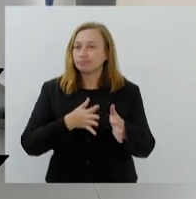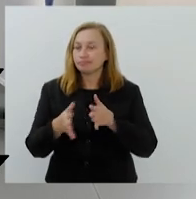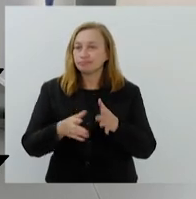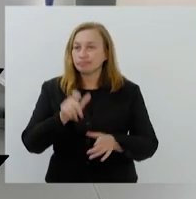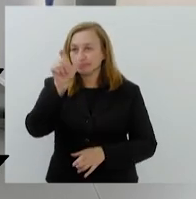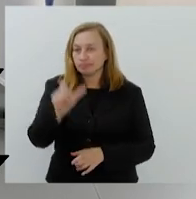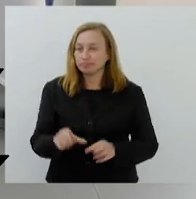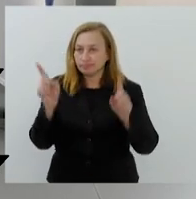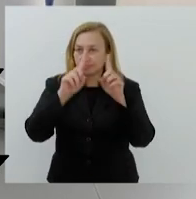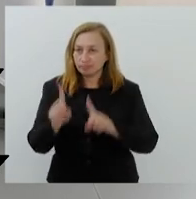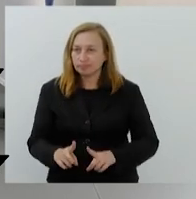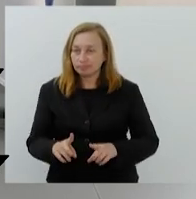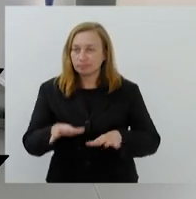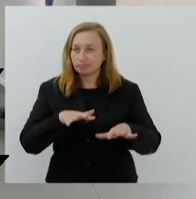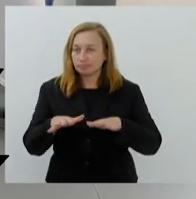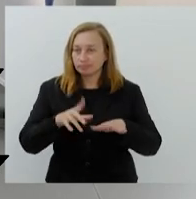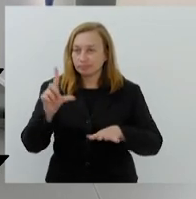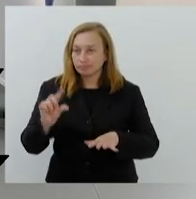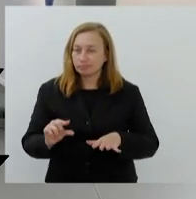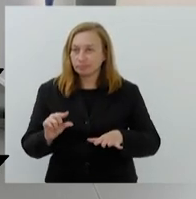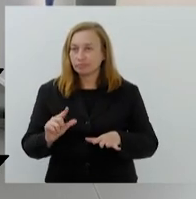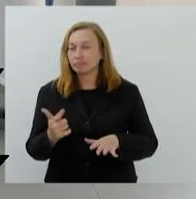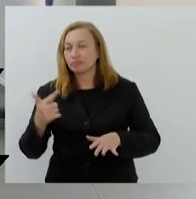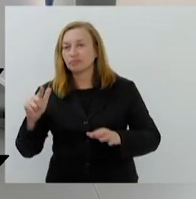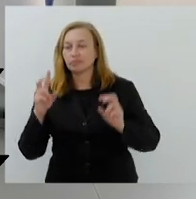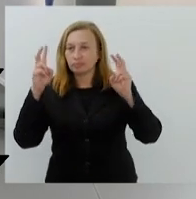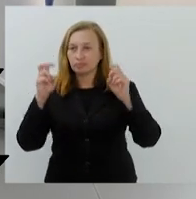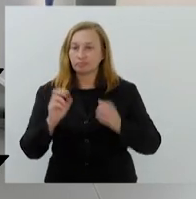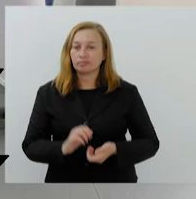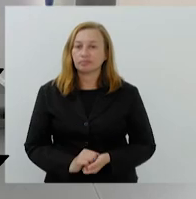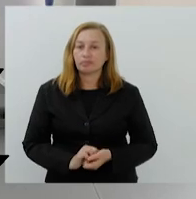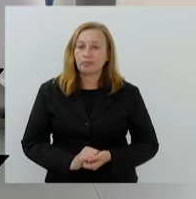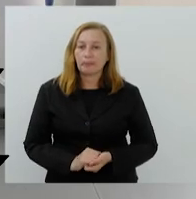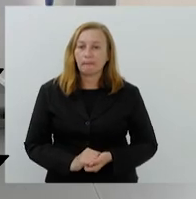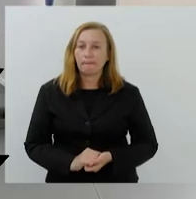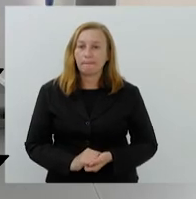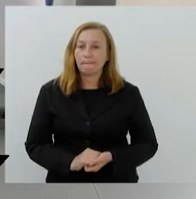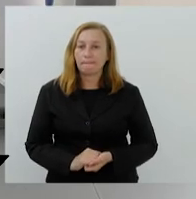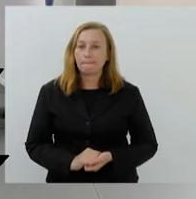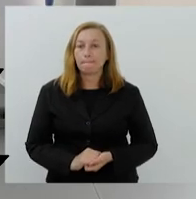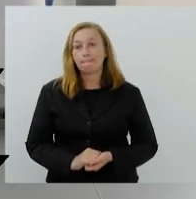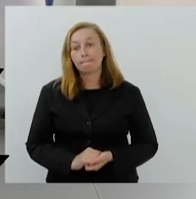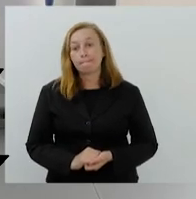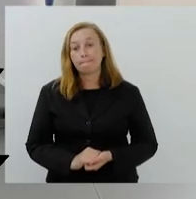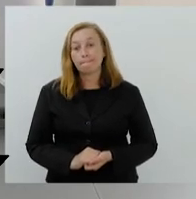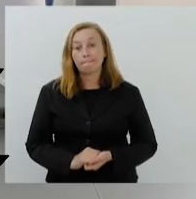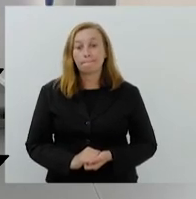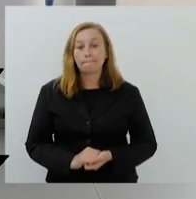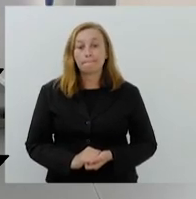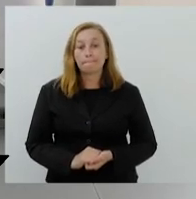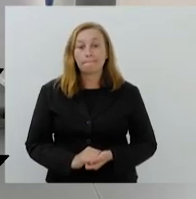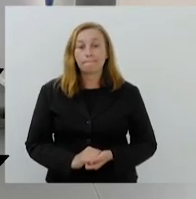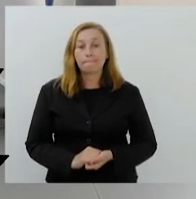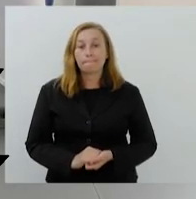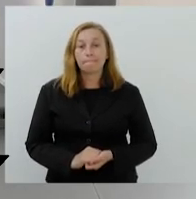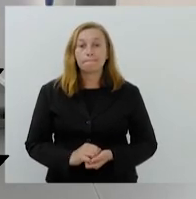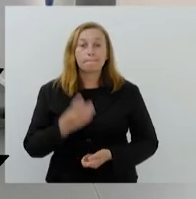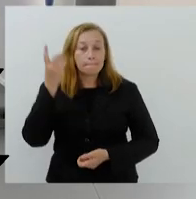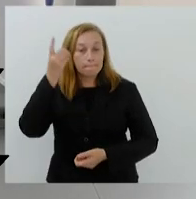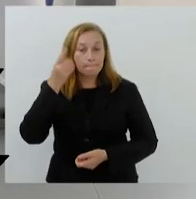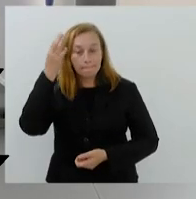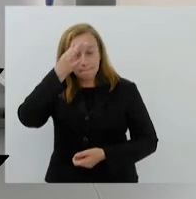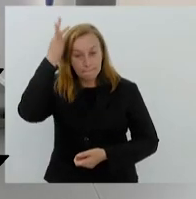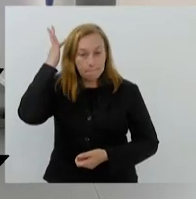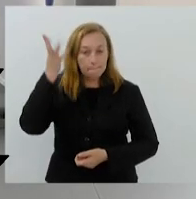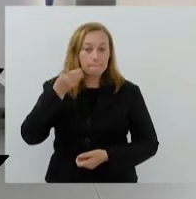com deficiência, mobilidade reduzida e dar outras providências. Então, talvez ali, aí eu questionar o deputado Fred,